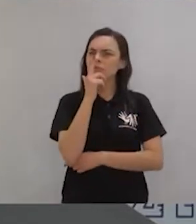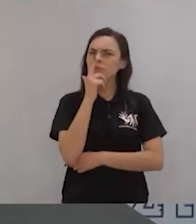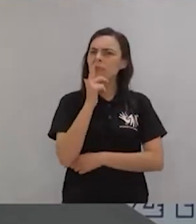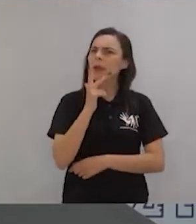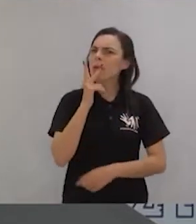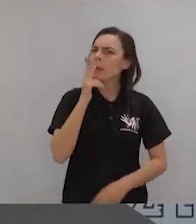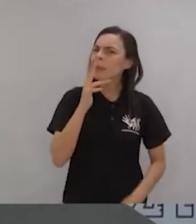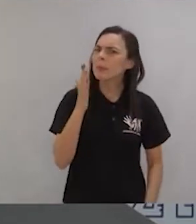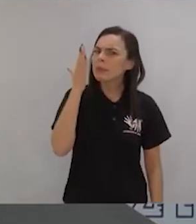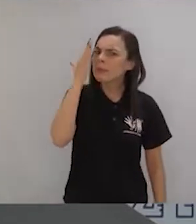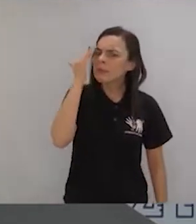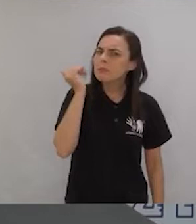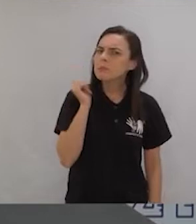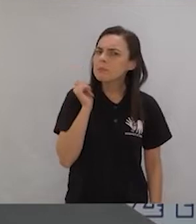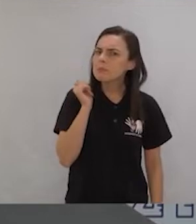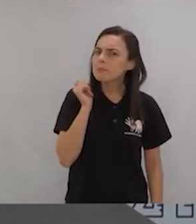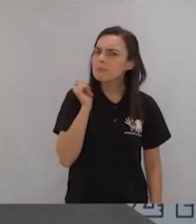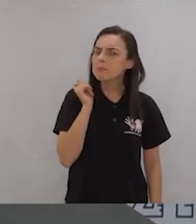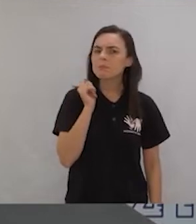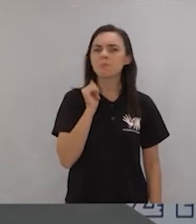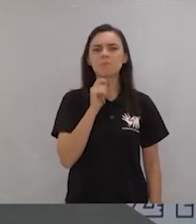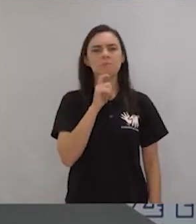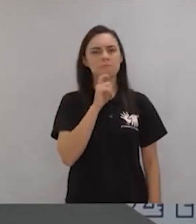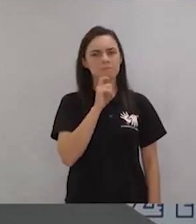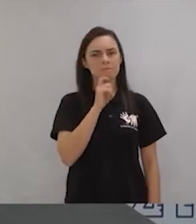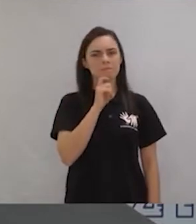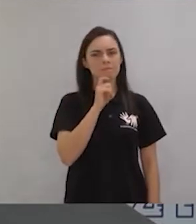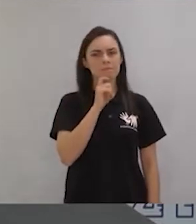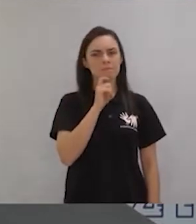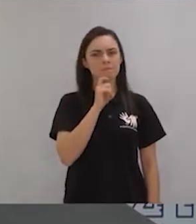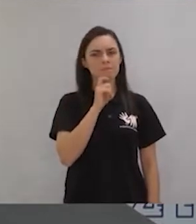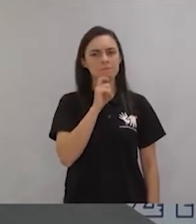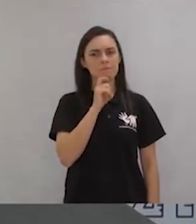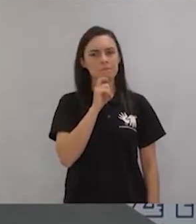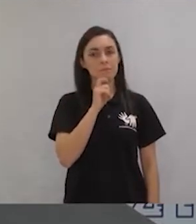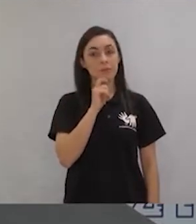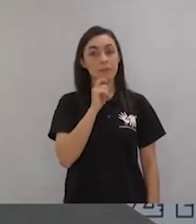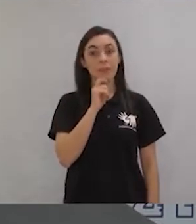Ah, eu acho que eu já sei.